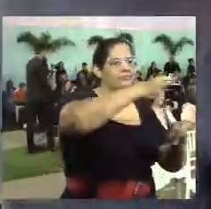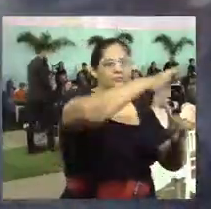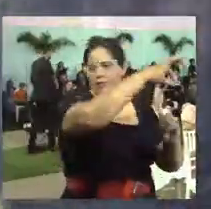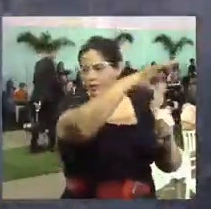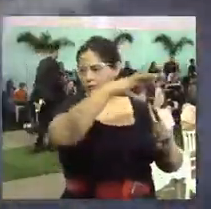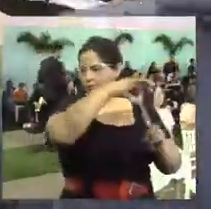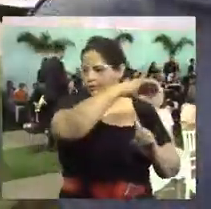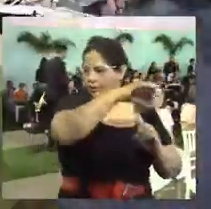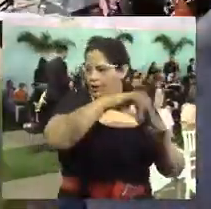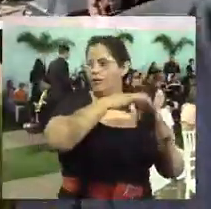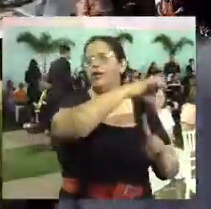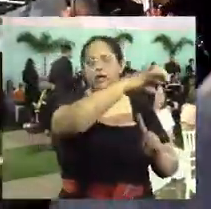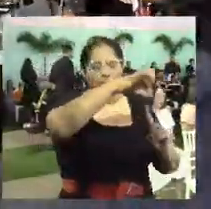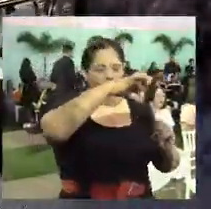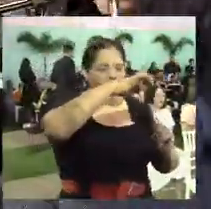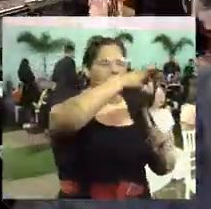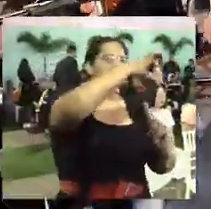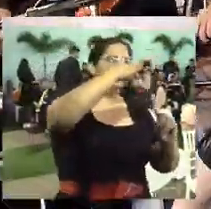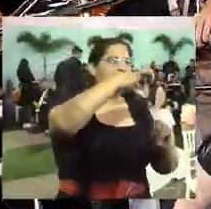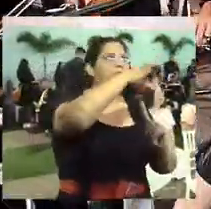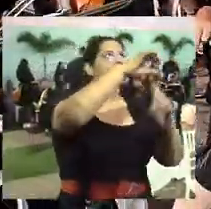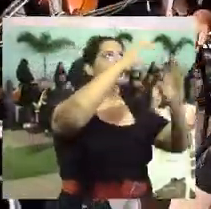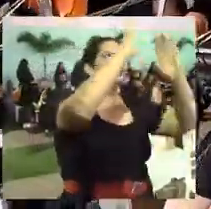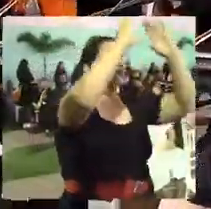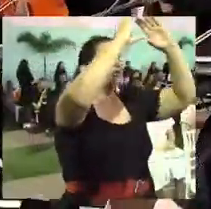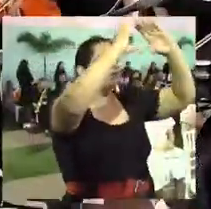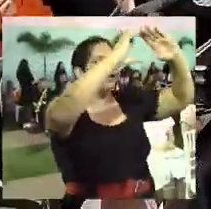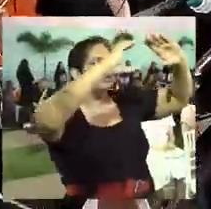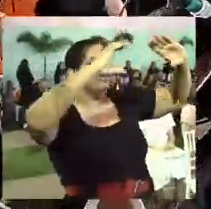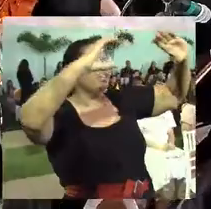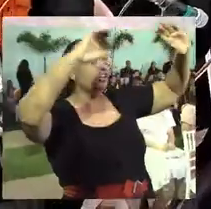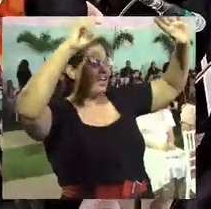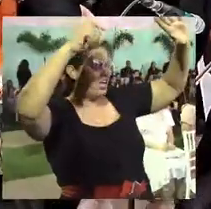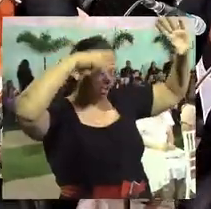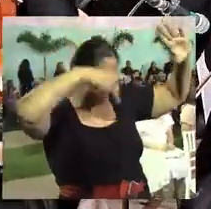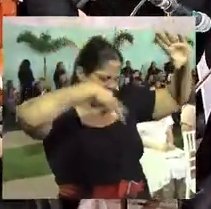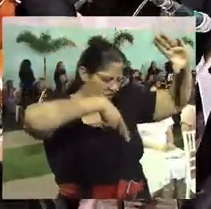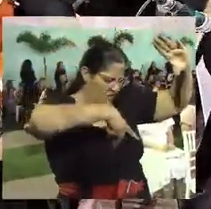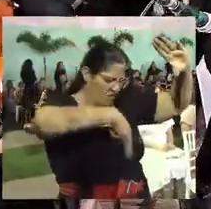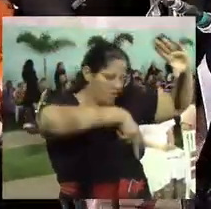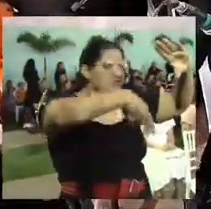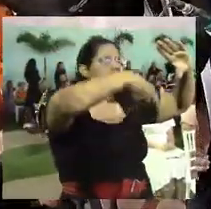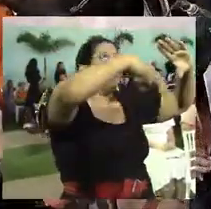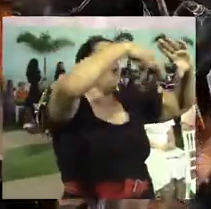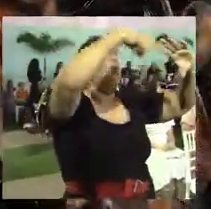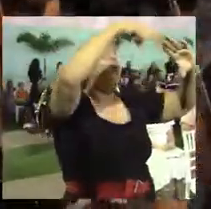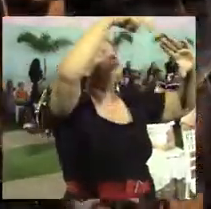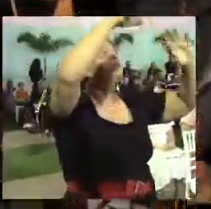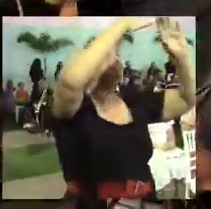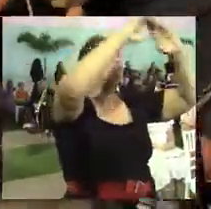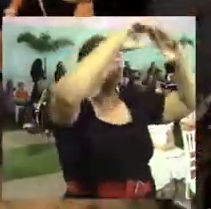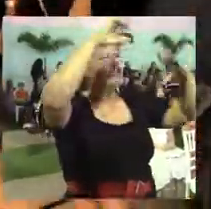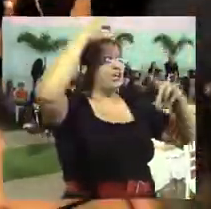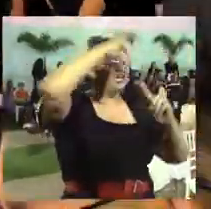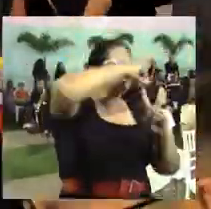só entra no céu vem aqui por que eu